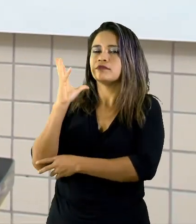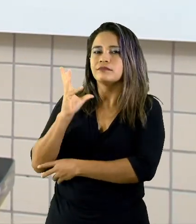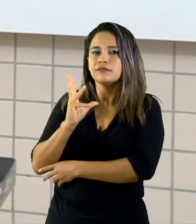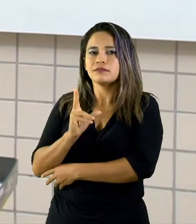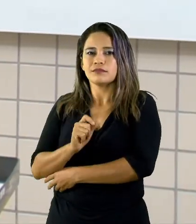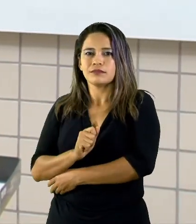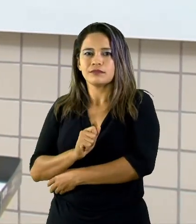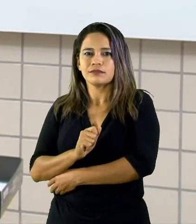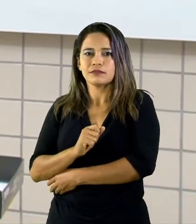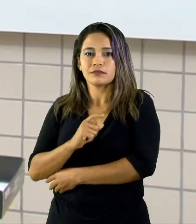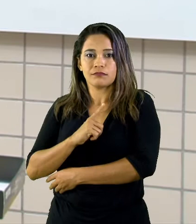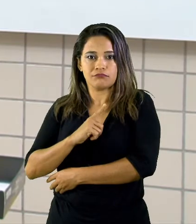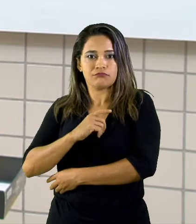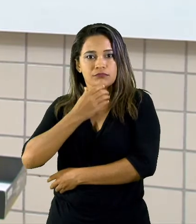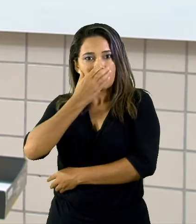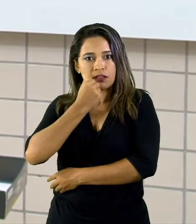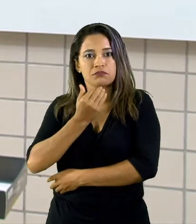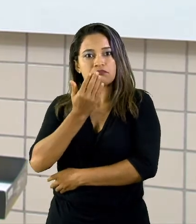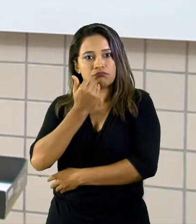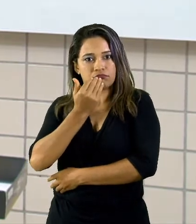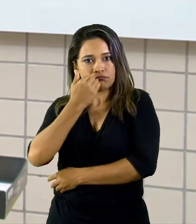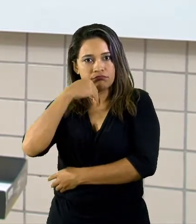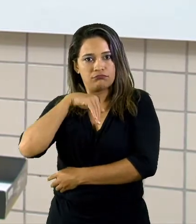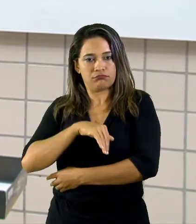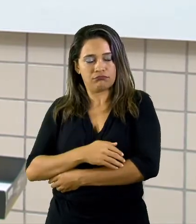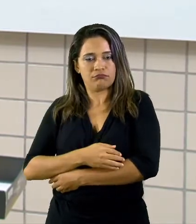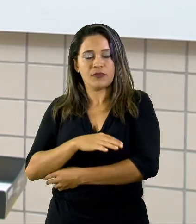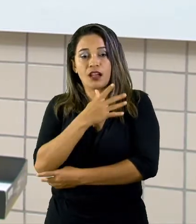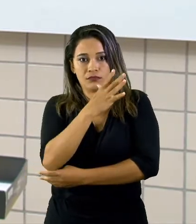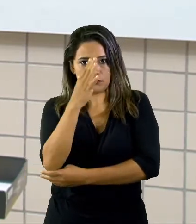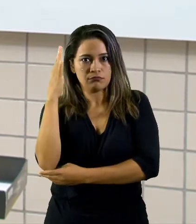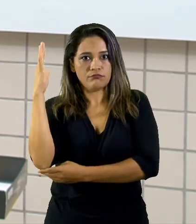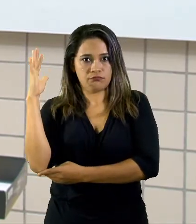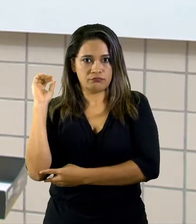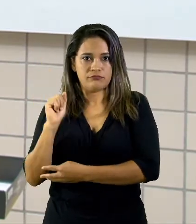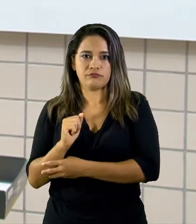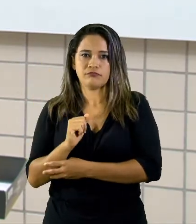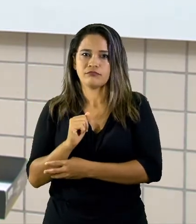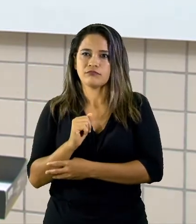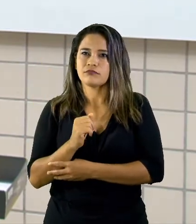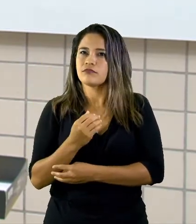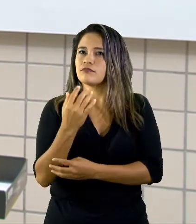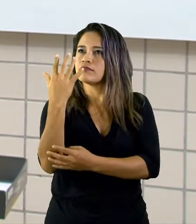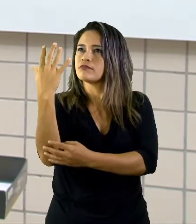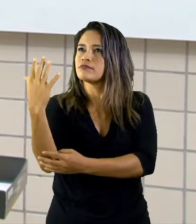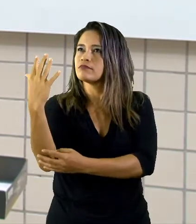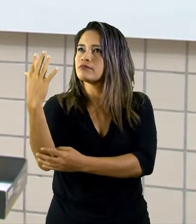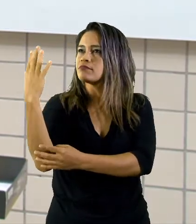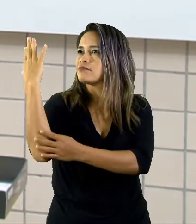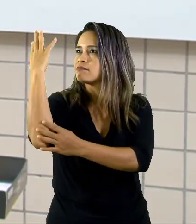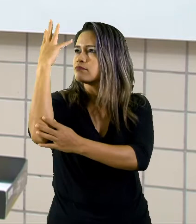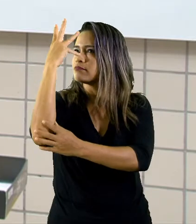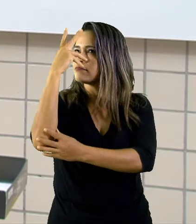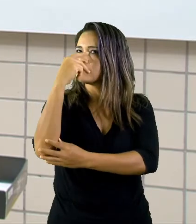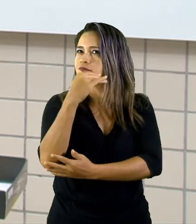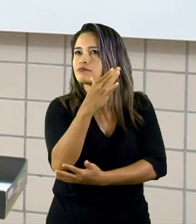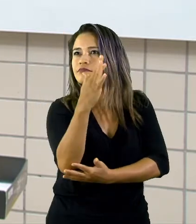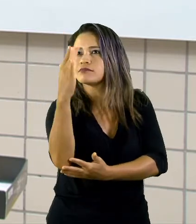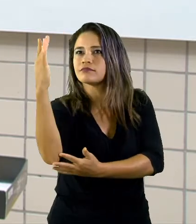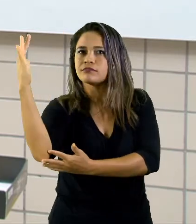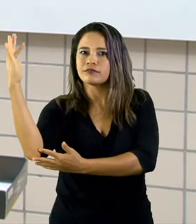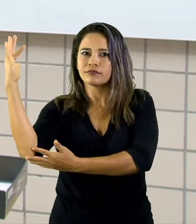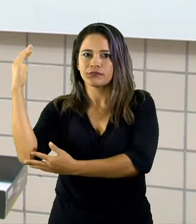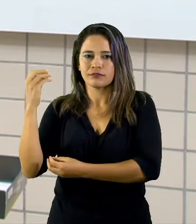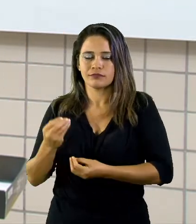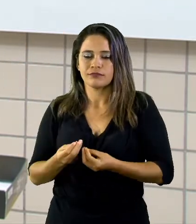servem de alimentos. As árvores enfeitam o nosso ambiente. Elas também